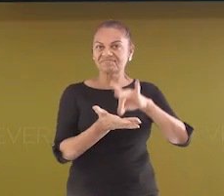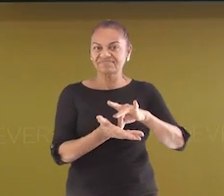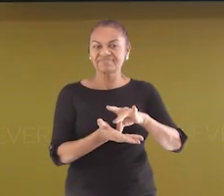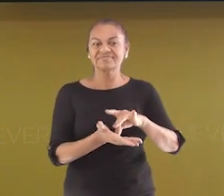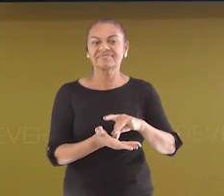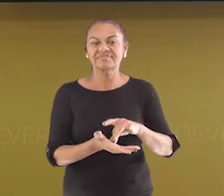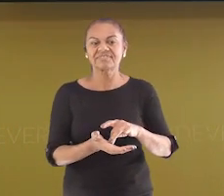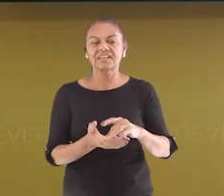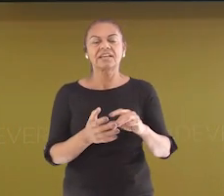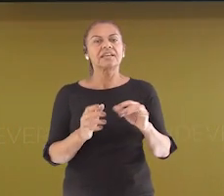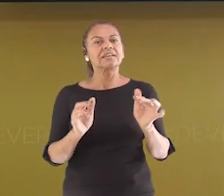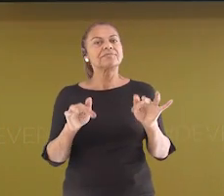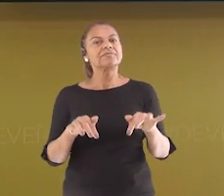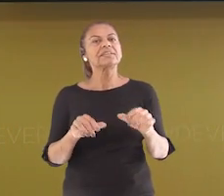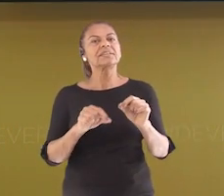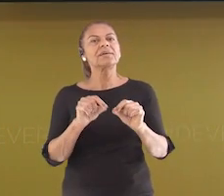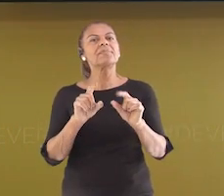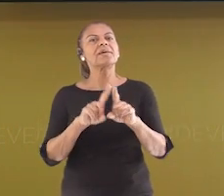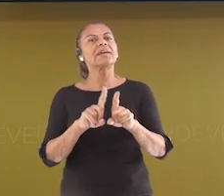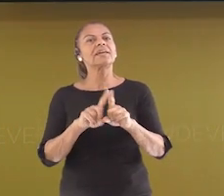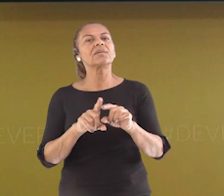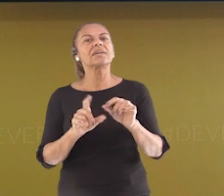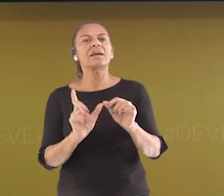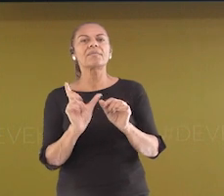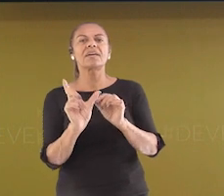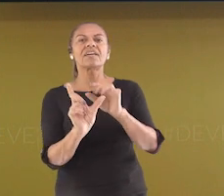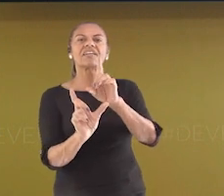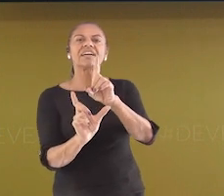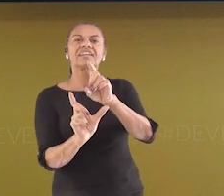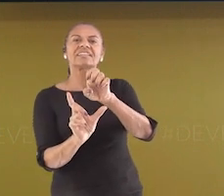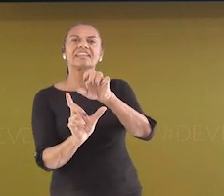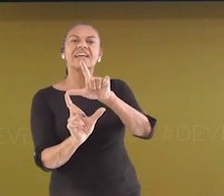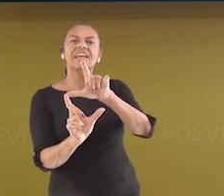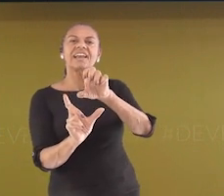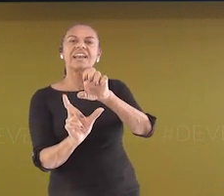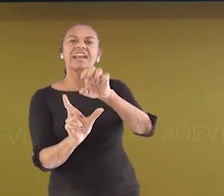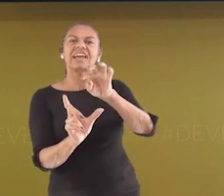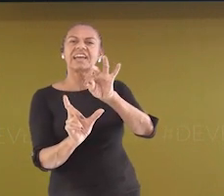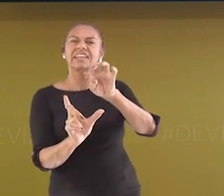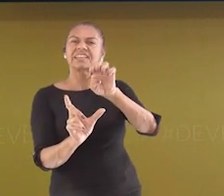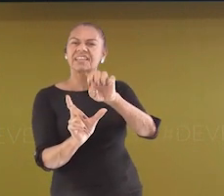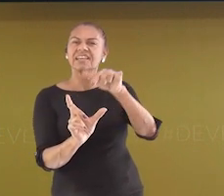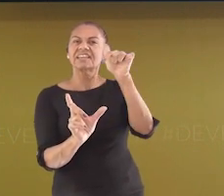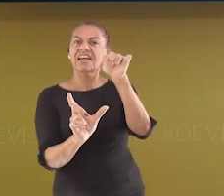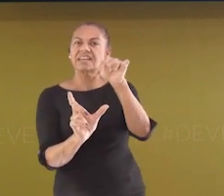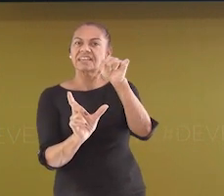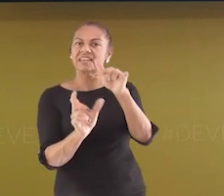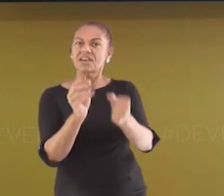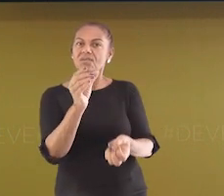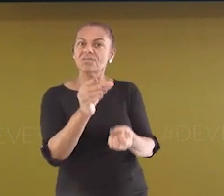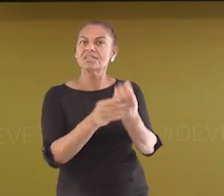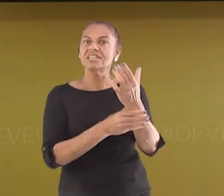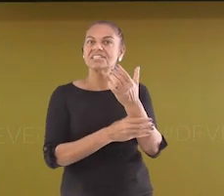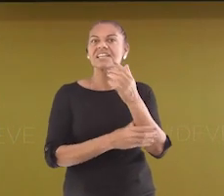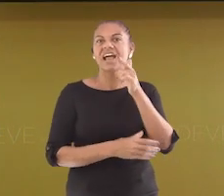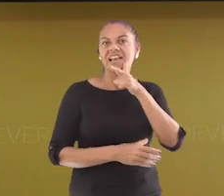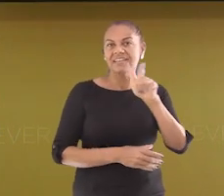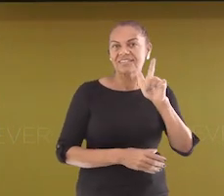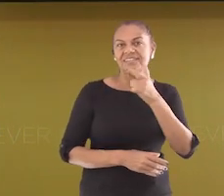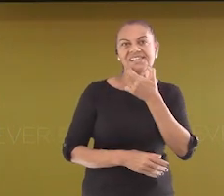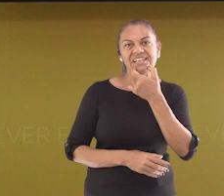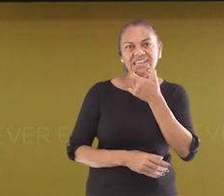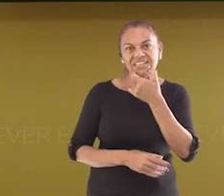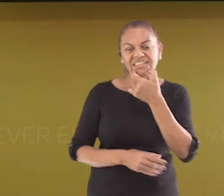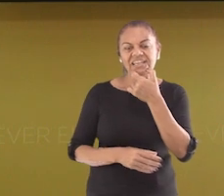origem francesa. O acessório se chama soutien, no idioma original. E, por fim, temos a